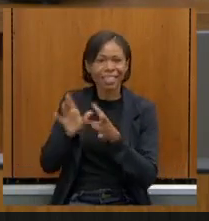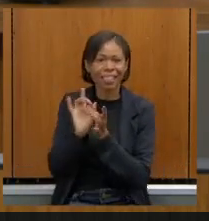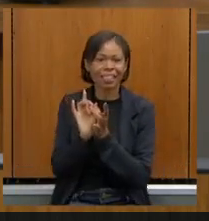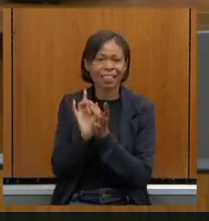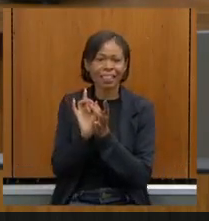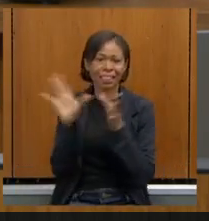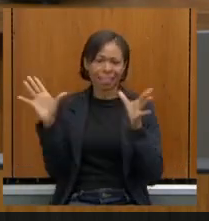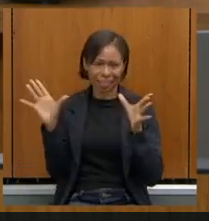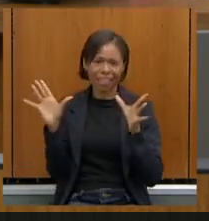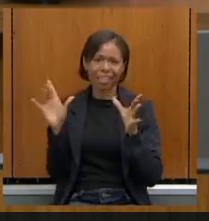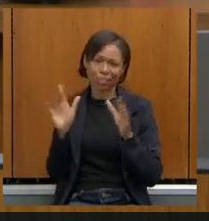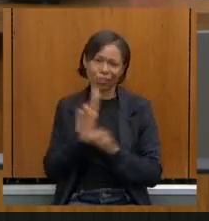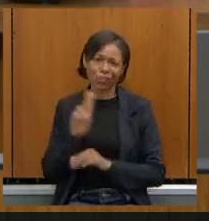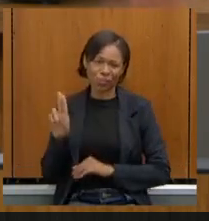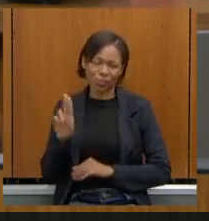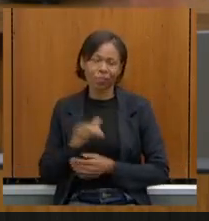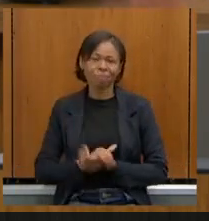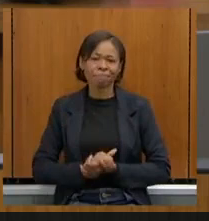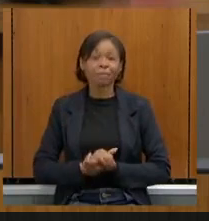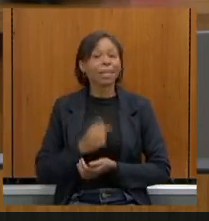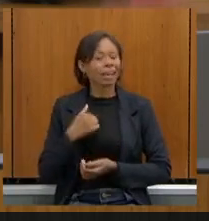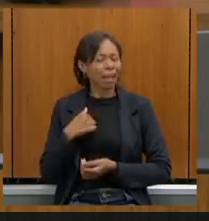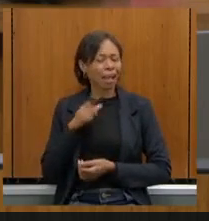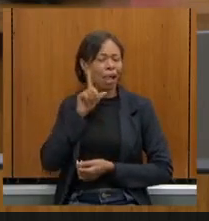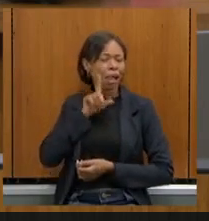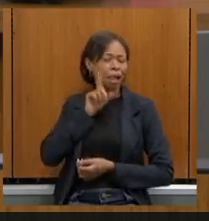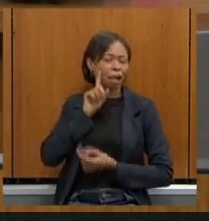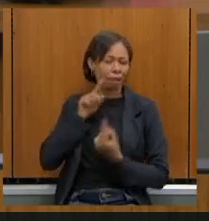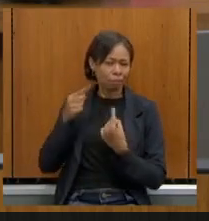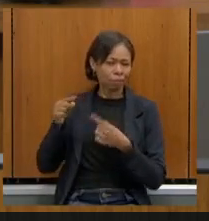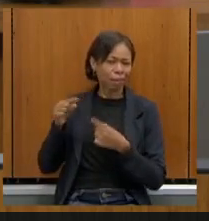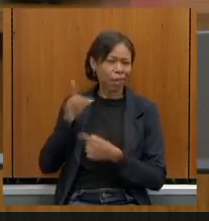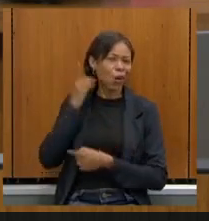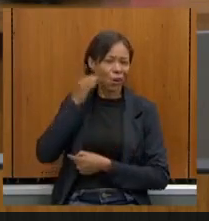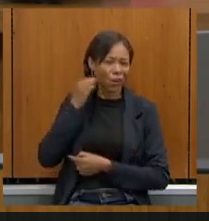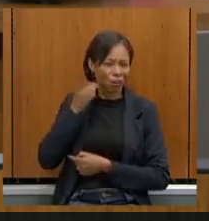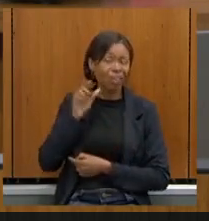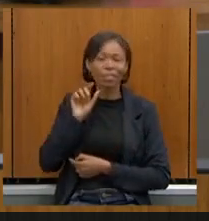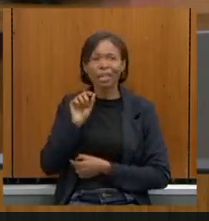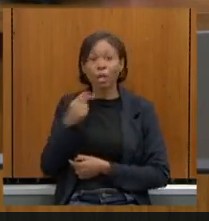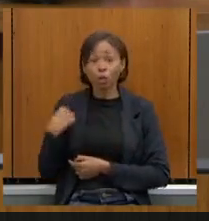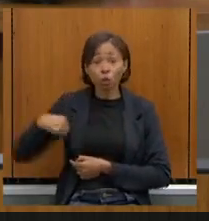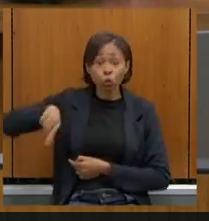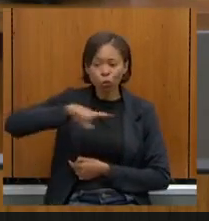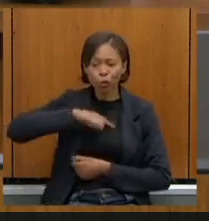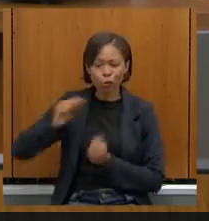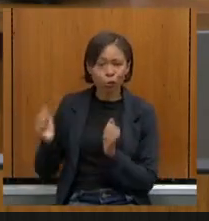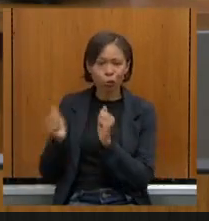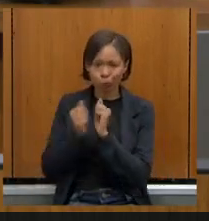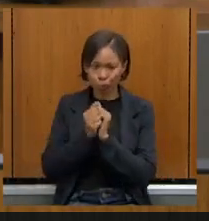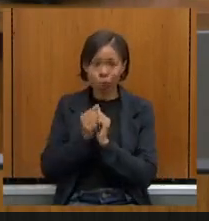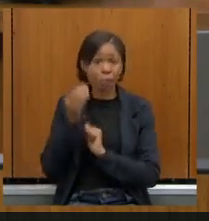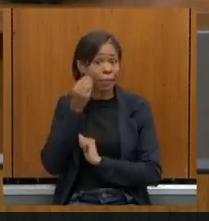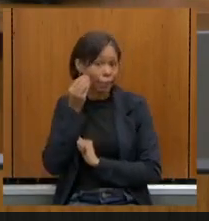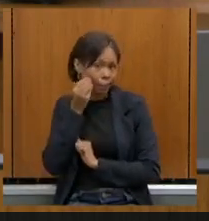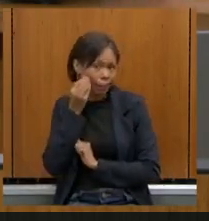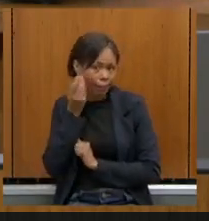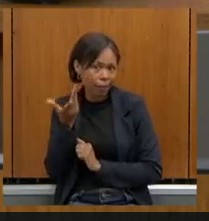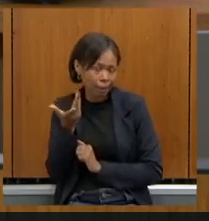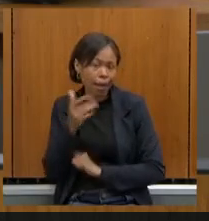que eu fiz para o deputado Mauro Tramonte, e aí podia juntar todo mundo para buscar qual que essa saída, Léo, não sei se você já sabe como é que é legalmente.